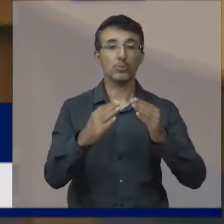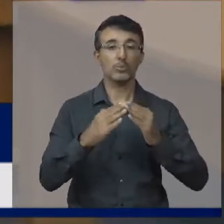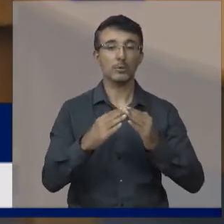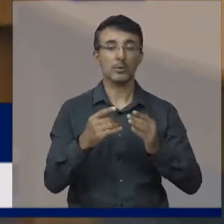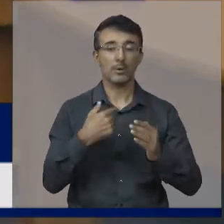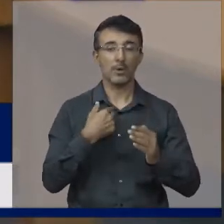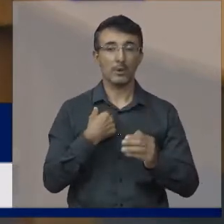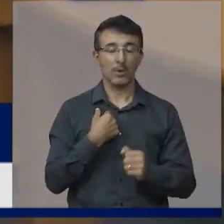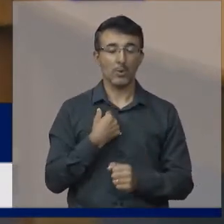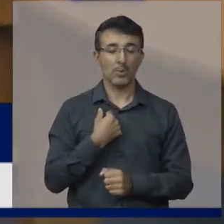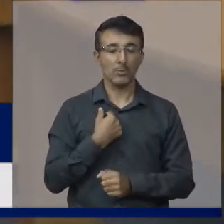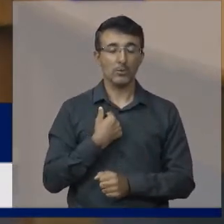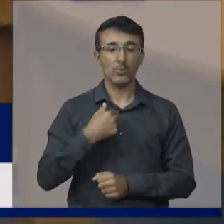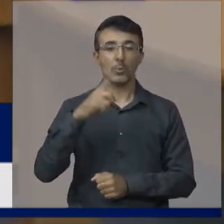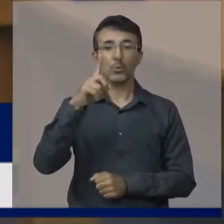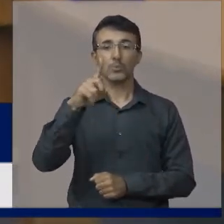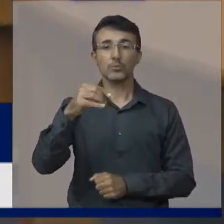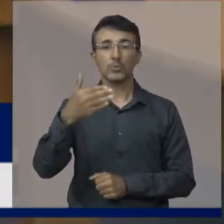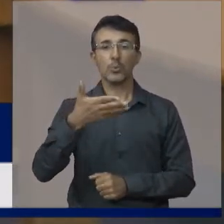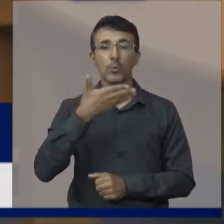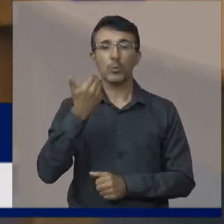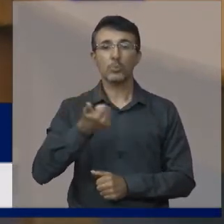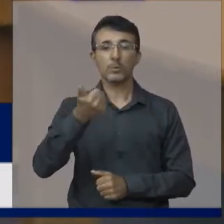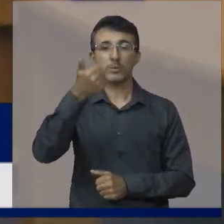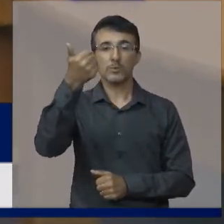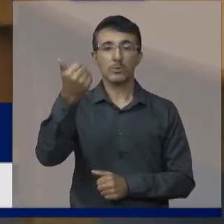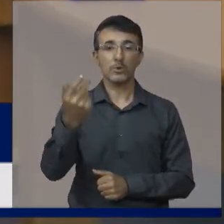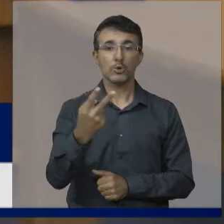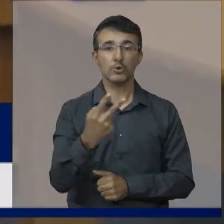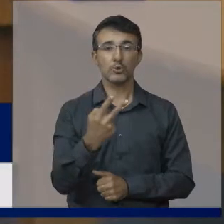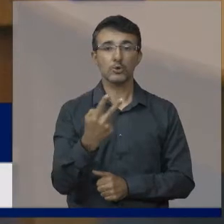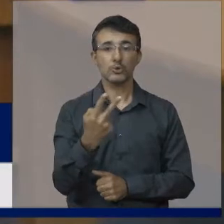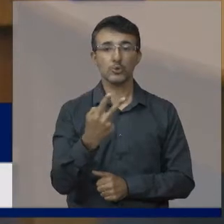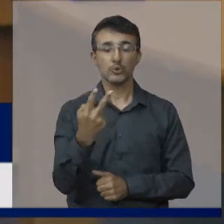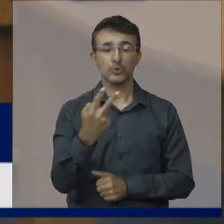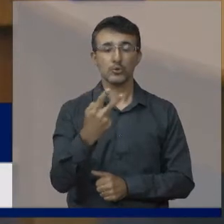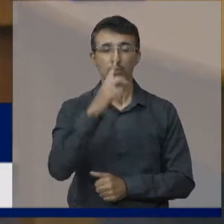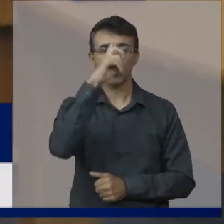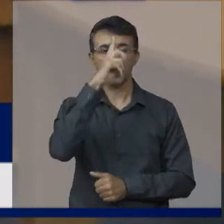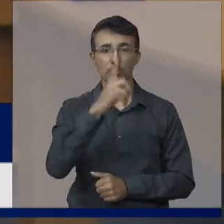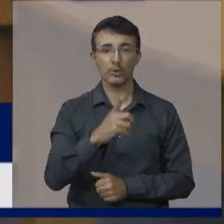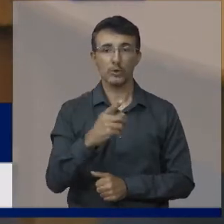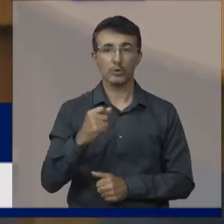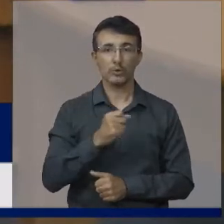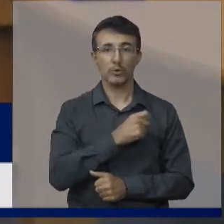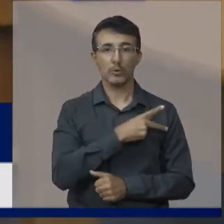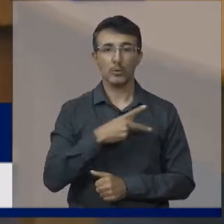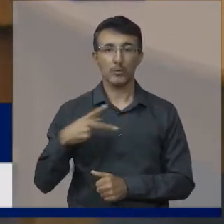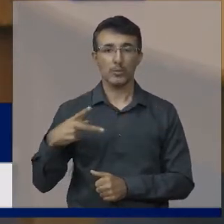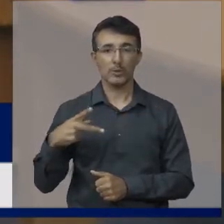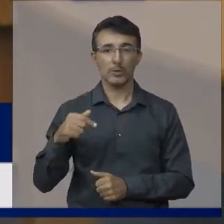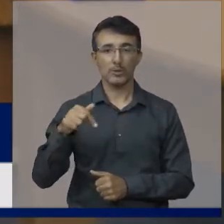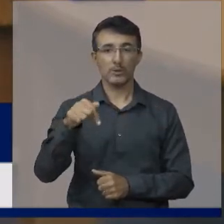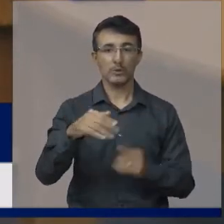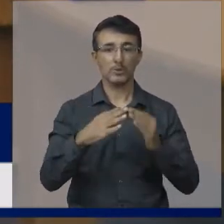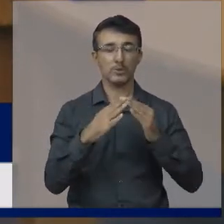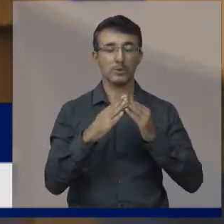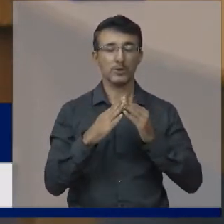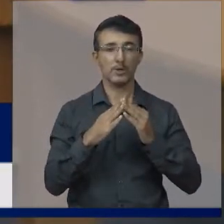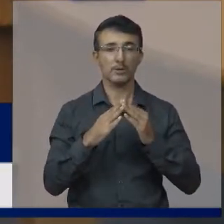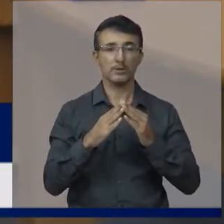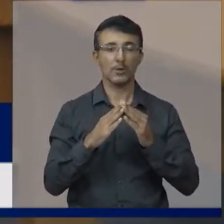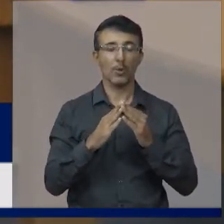gestão ainda melhor nesse meu segundo mandato, então diria, de presidente dessa casa. Mas o principal